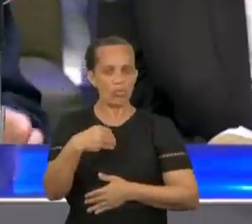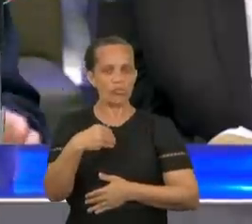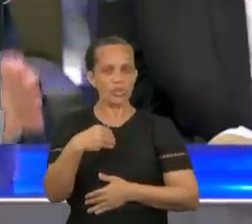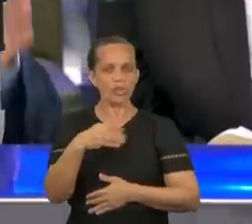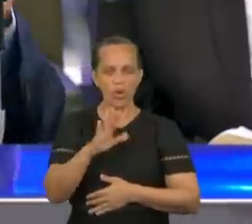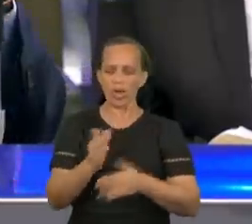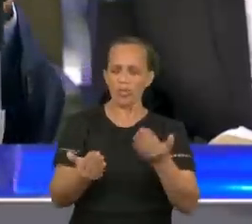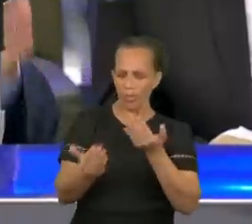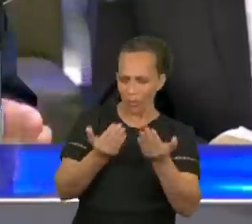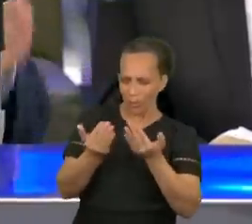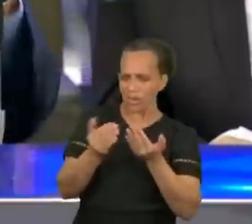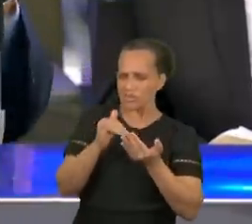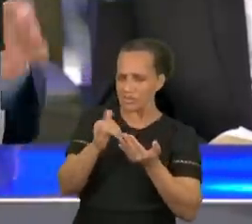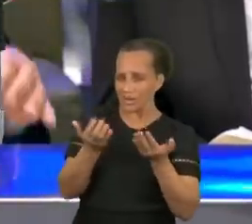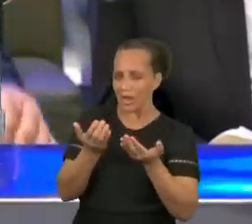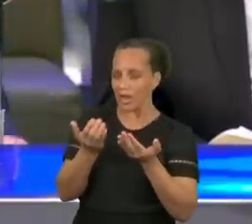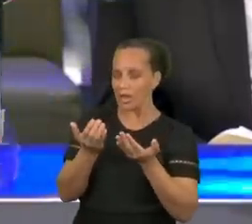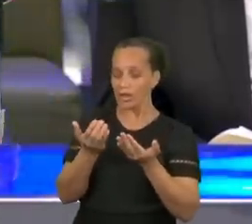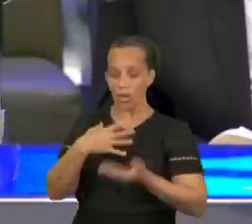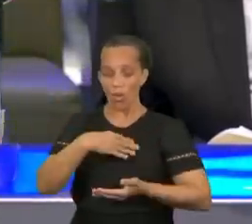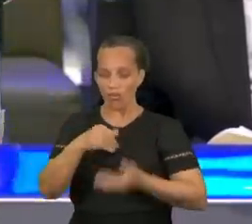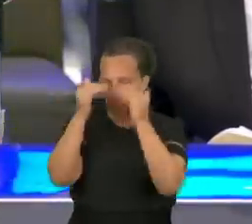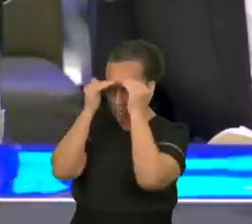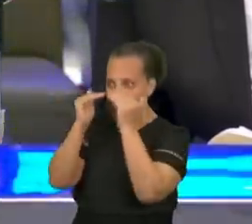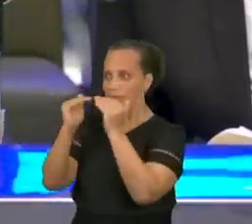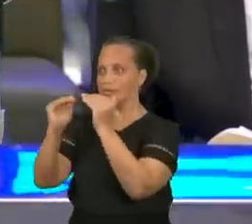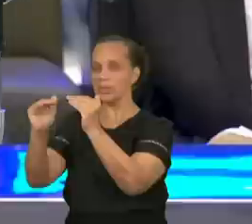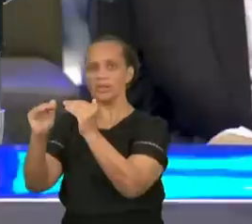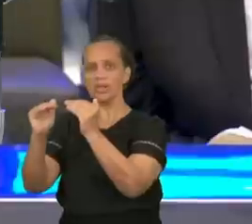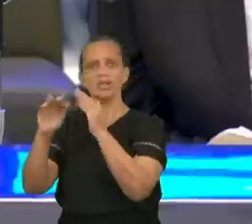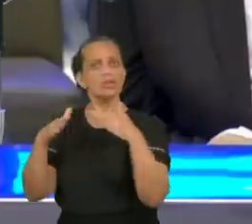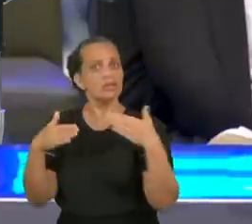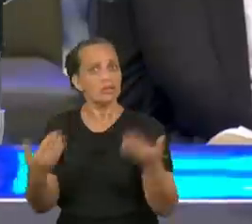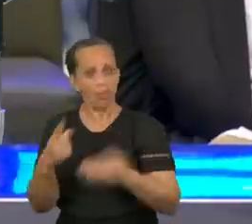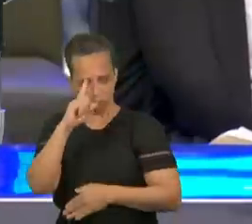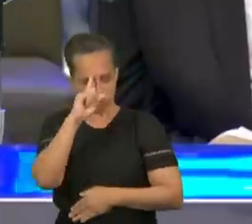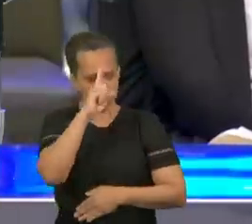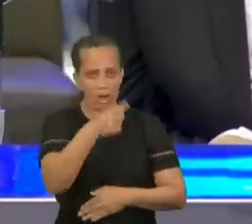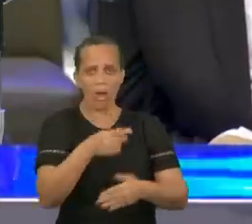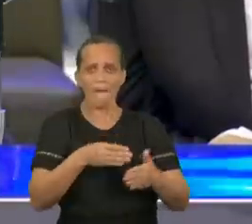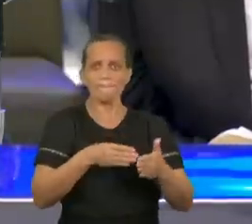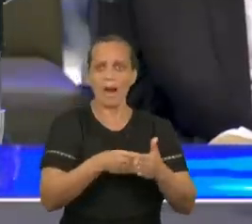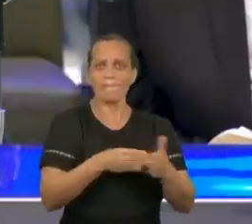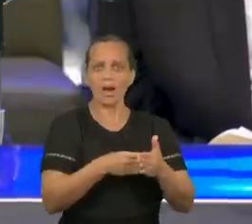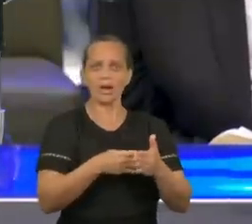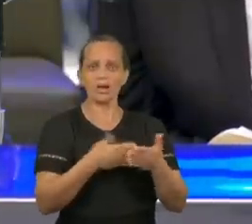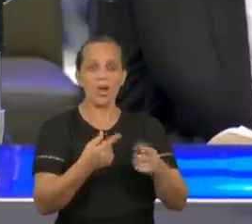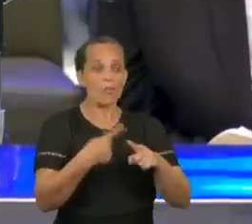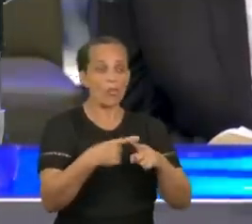reverencia Estabeleça correção como limites Amém meus irmãos e ele vai aprender ele respeitar